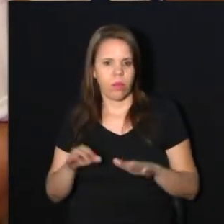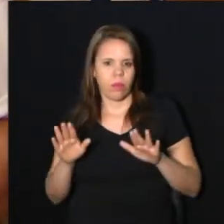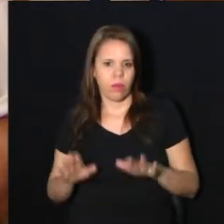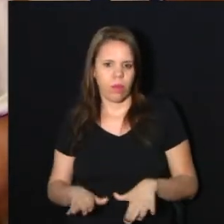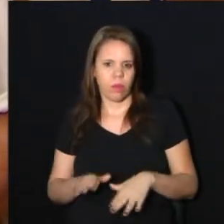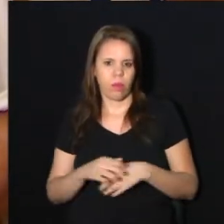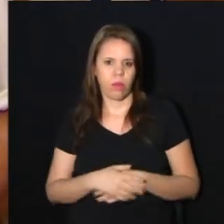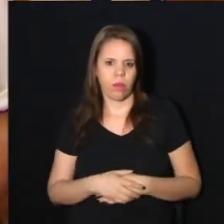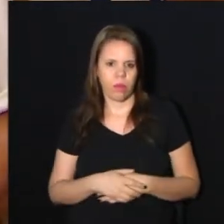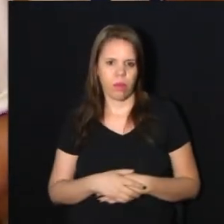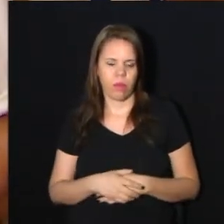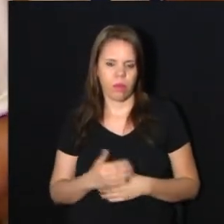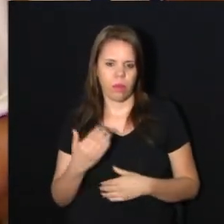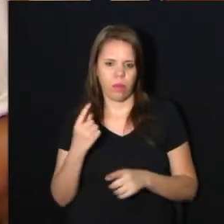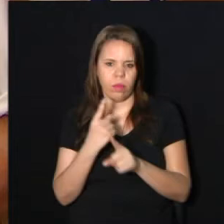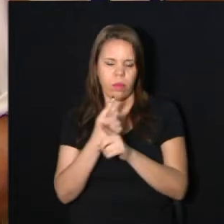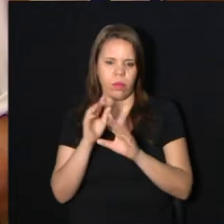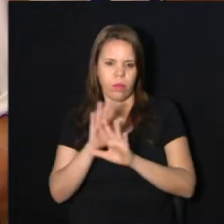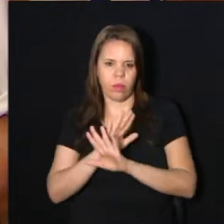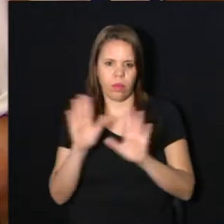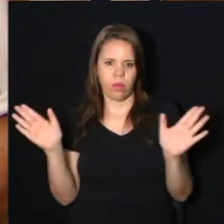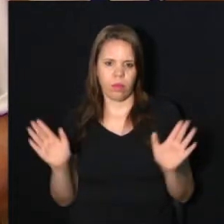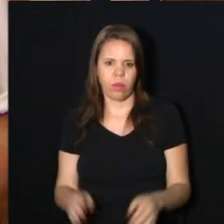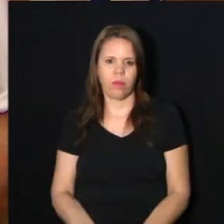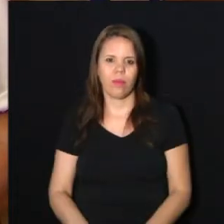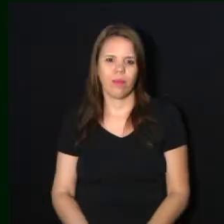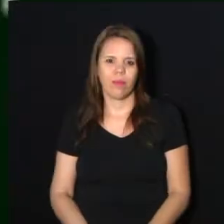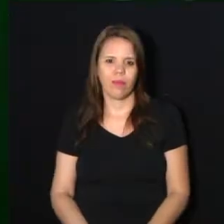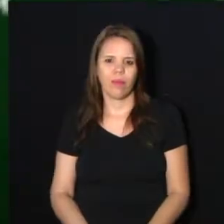por aqui e até nosso próximo encontro. Tchau!